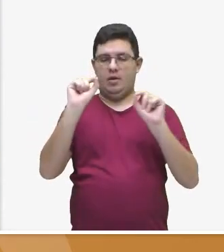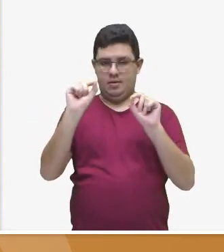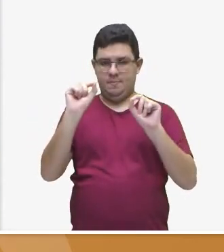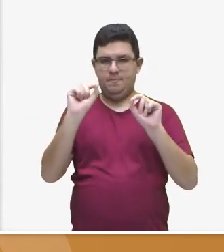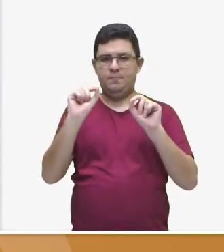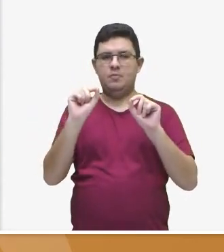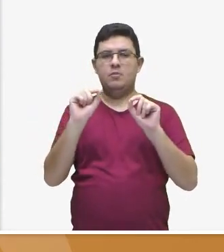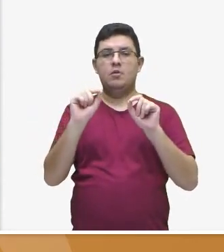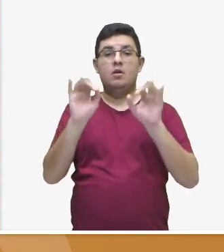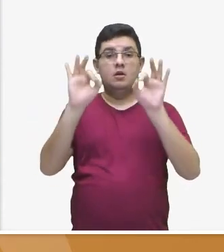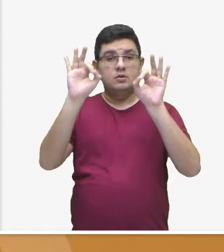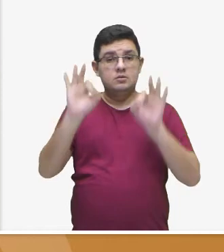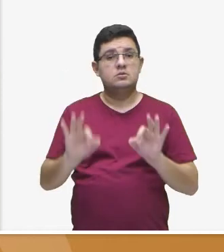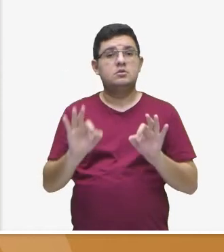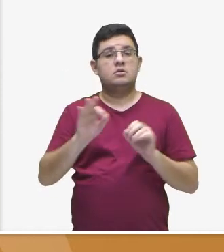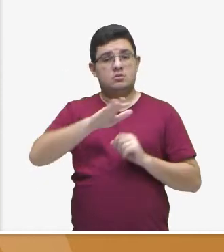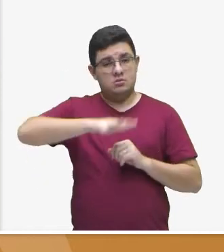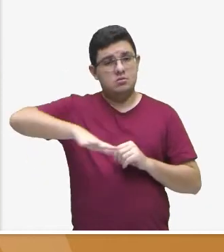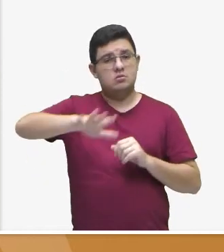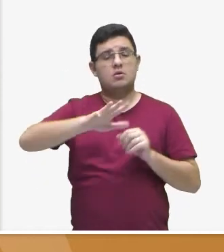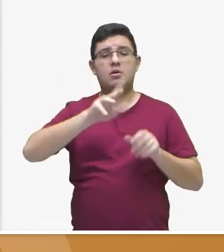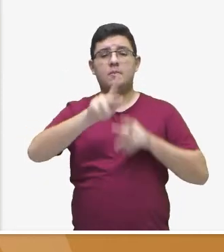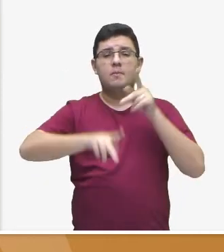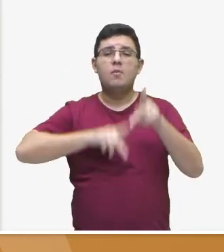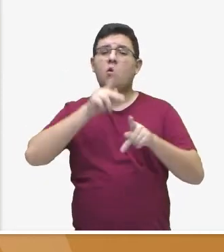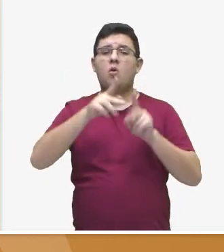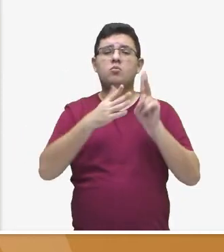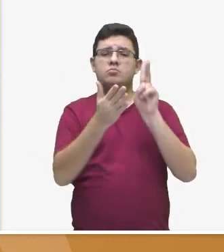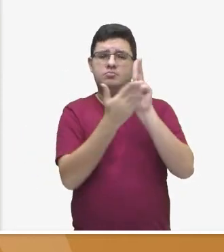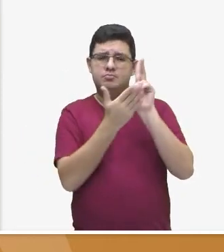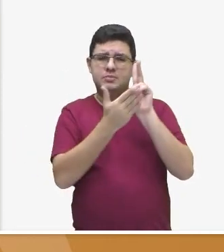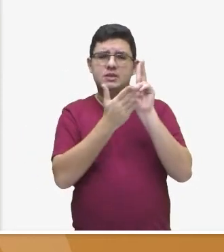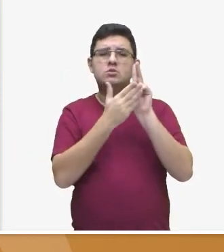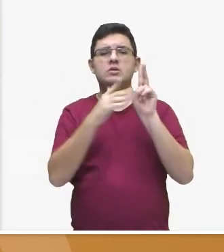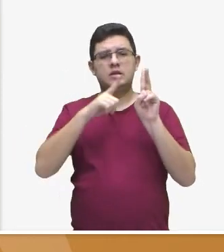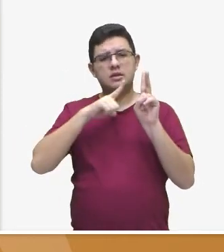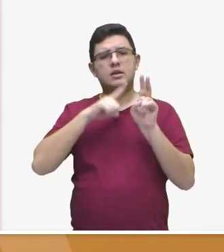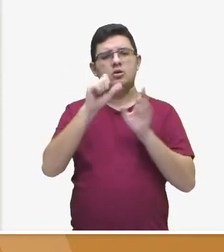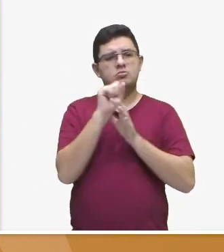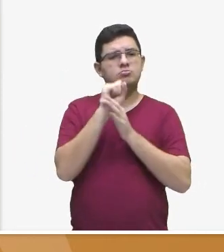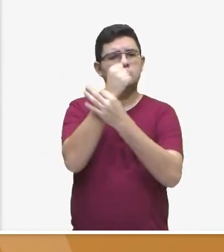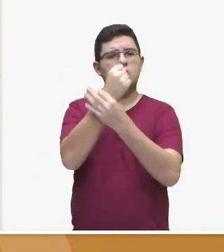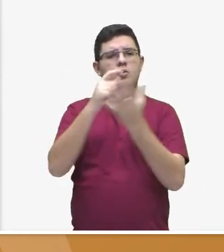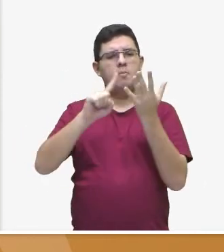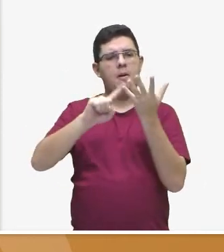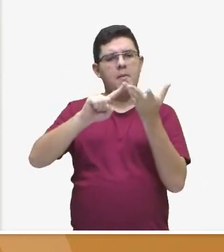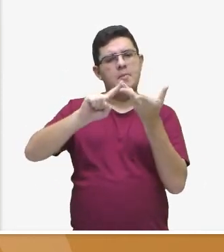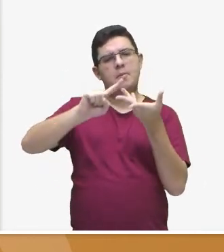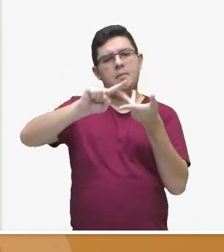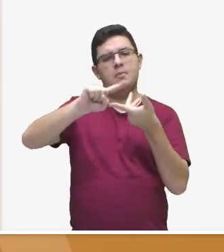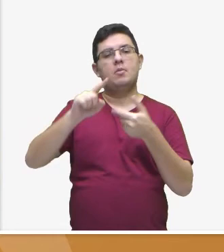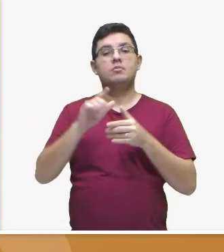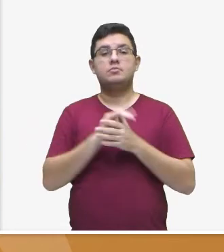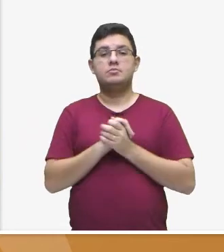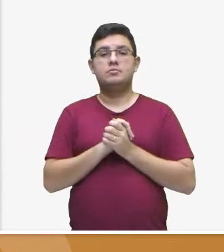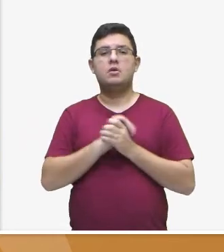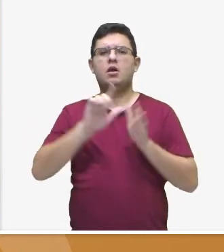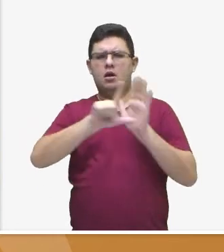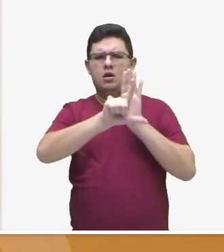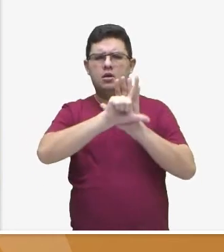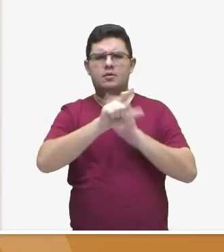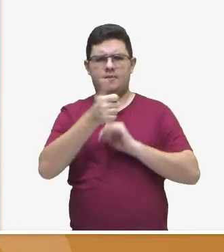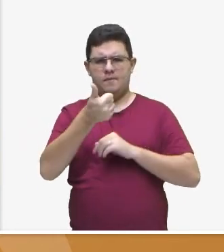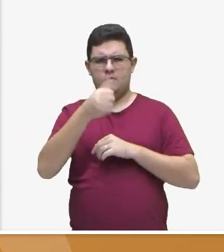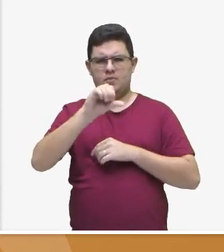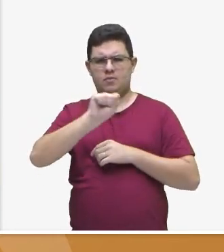garantias para os povos indígenas. Então, ela trouxe aí uma nova perspectiva, né, sobre os grupos